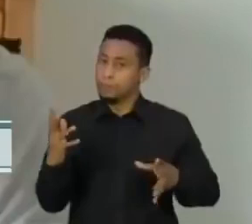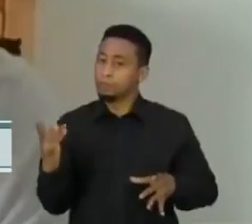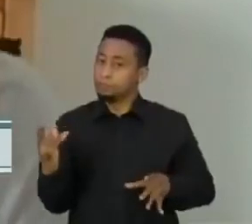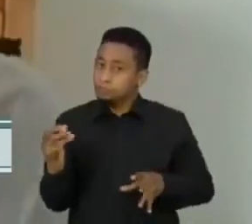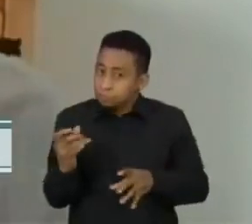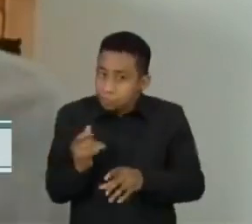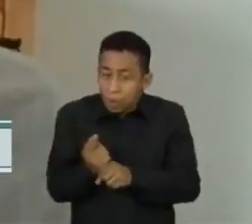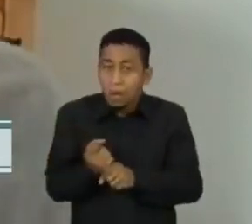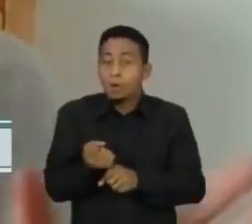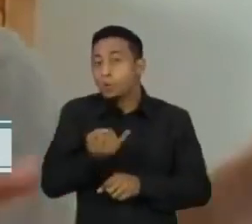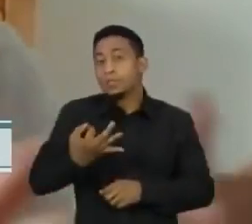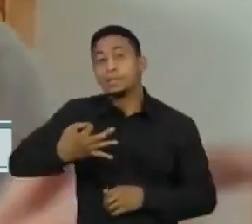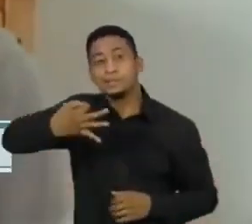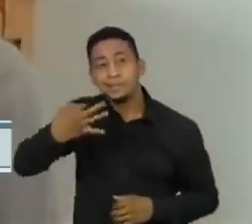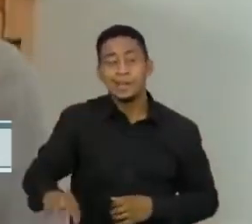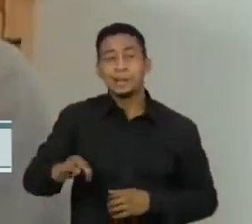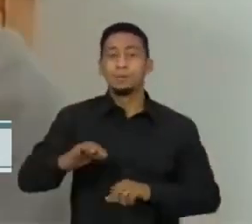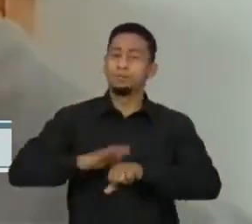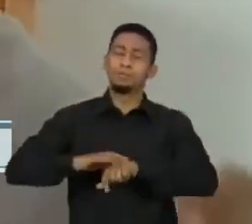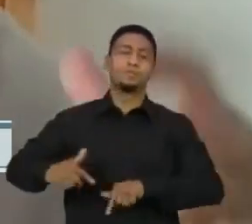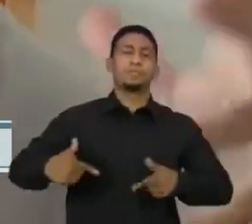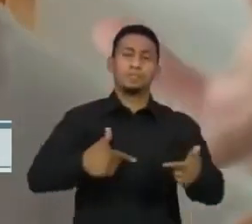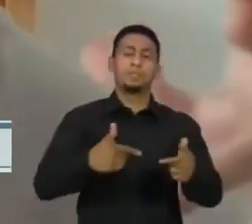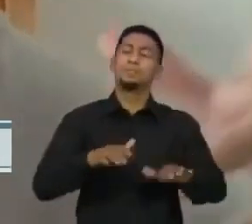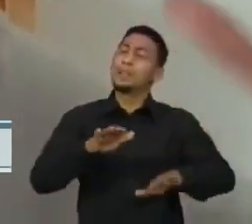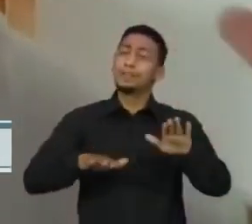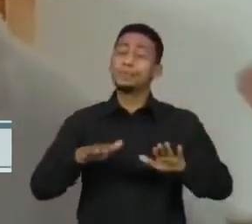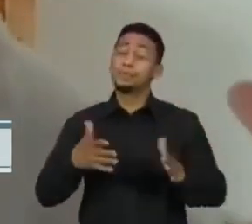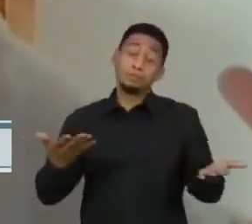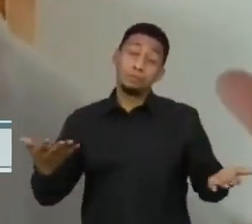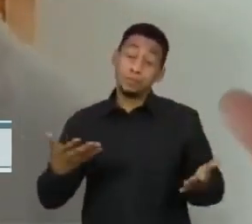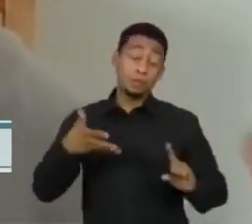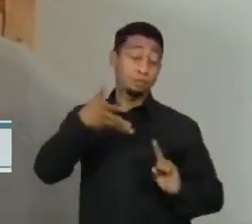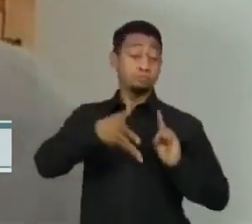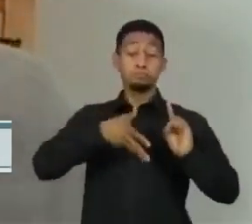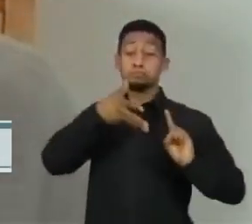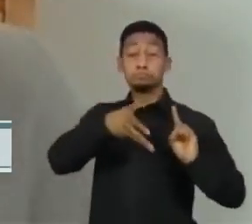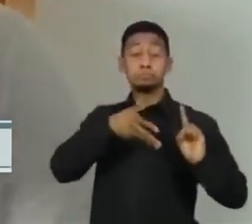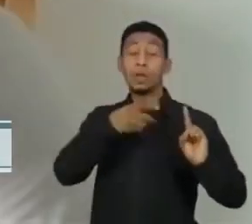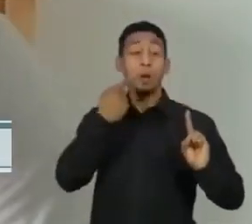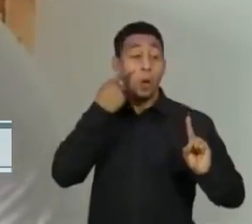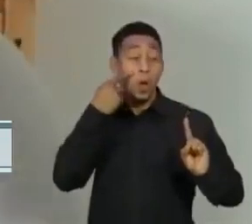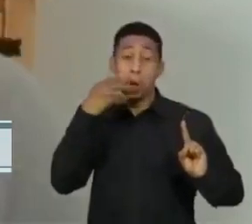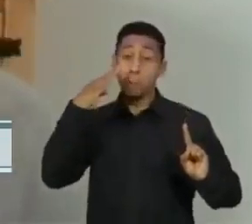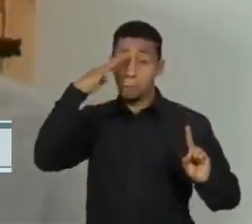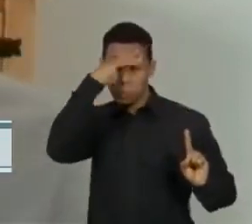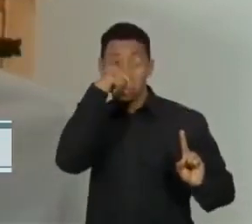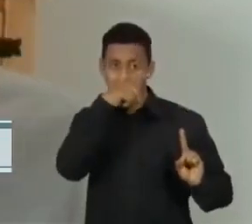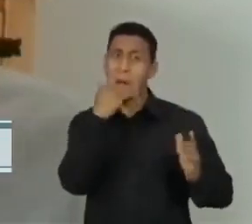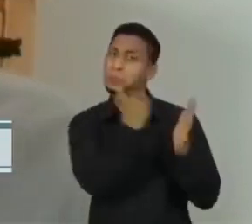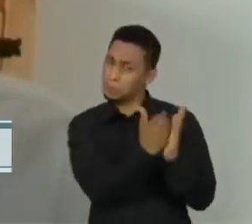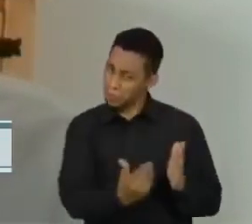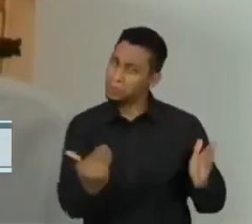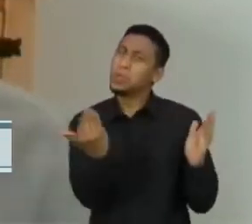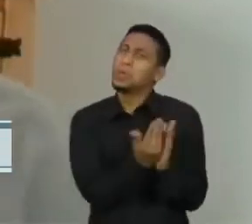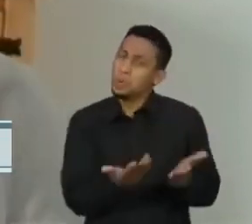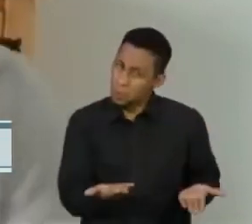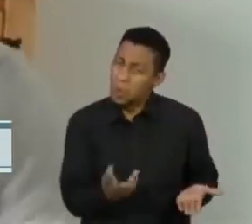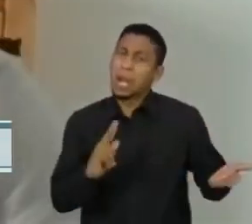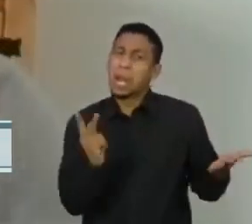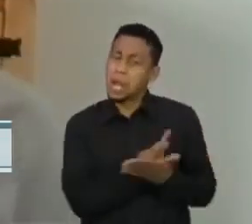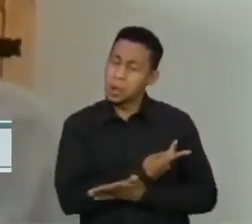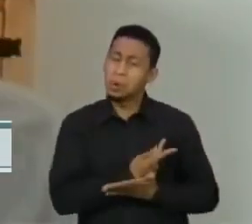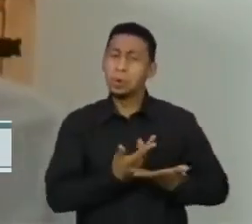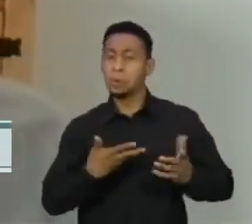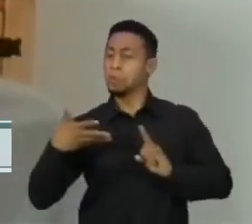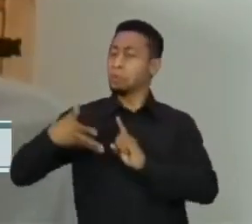um. Né? E aí é lindo fazer o discurso do presidente exagerou, né? Mas, né, o presidente que exagerou